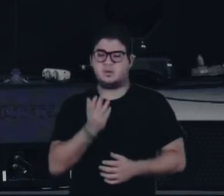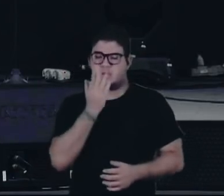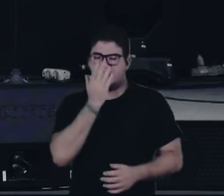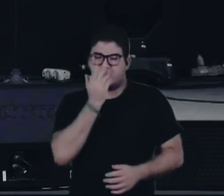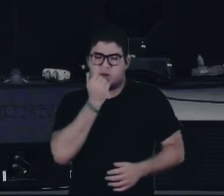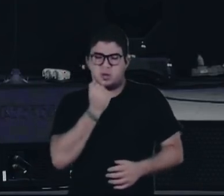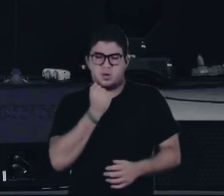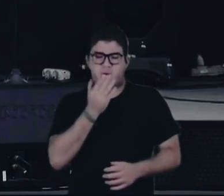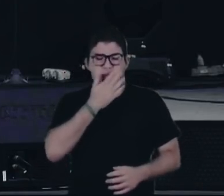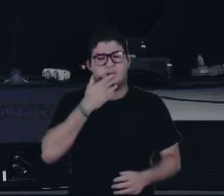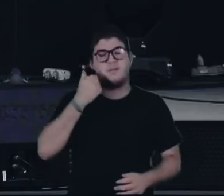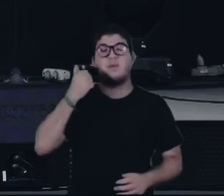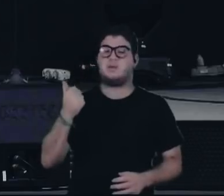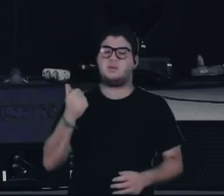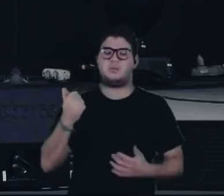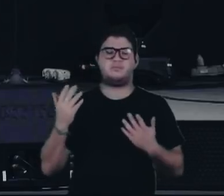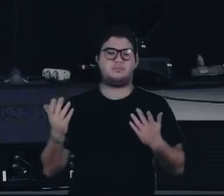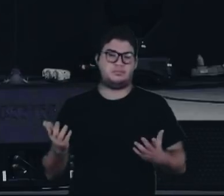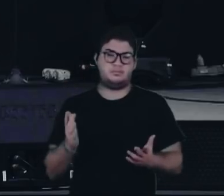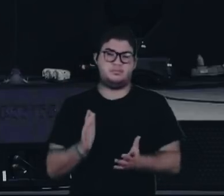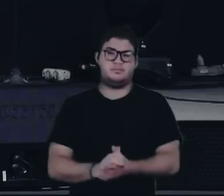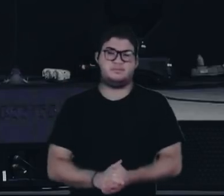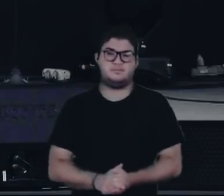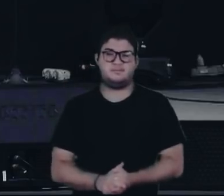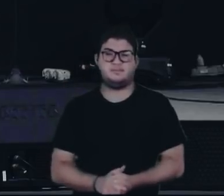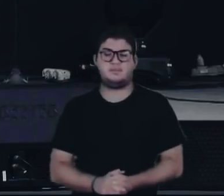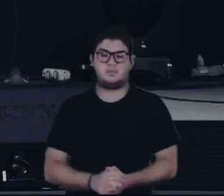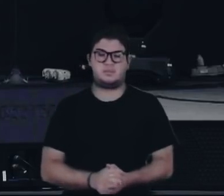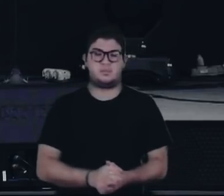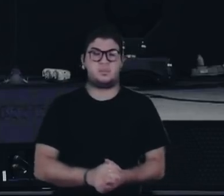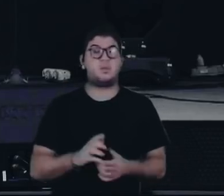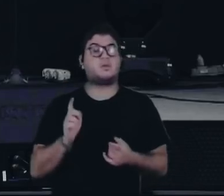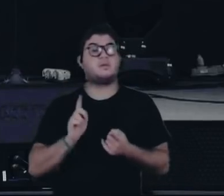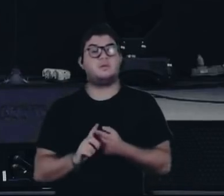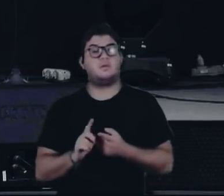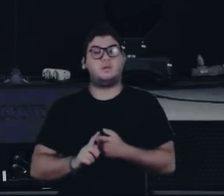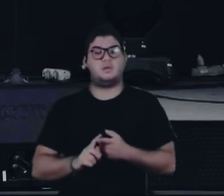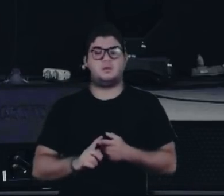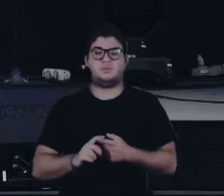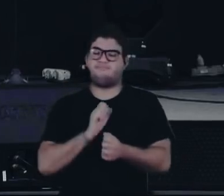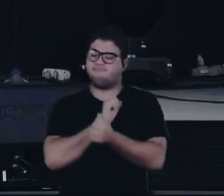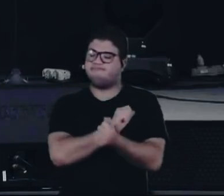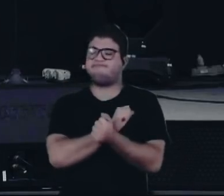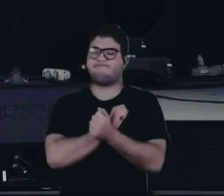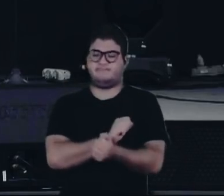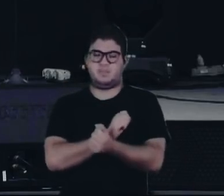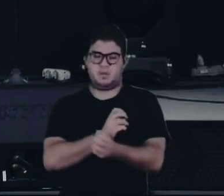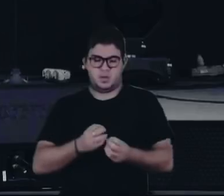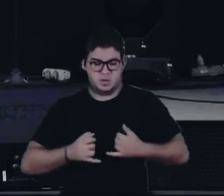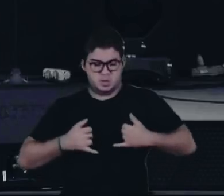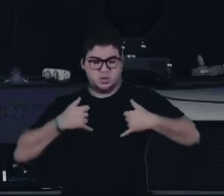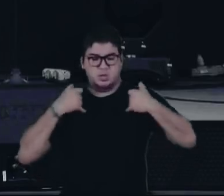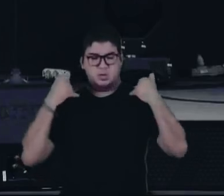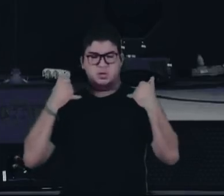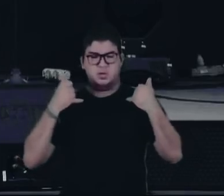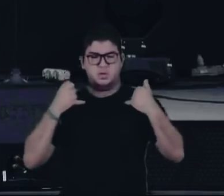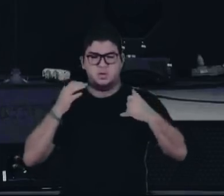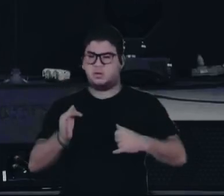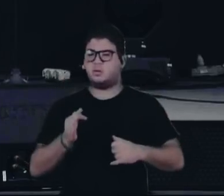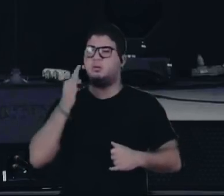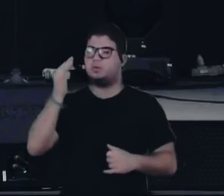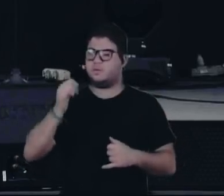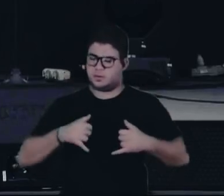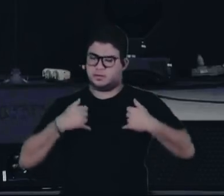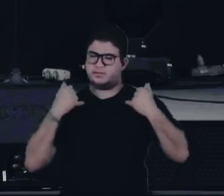reino. Muito dificilmente. Porque é impossível você plantar a avareza e colher a generosidade.